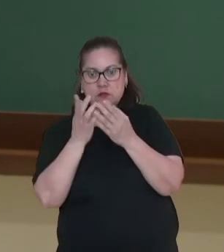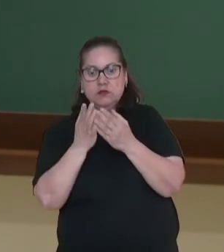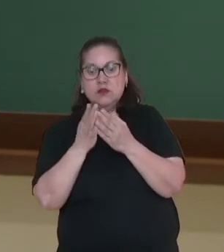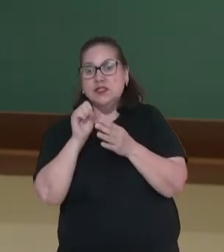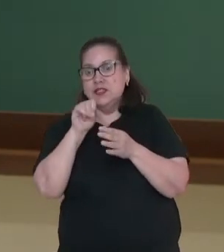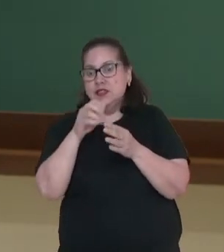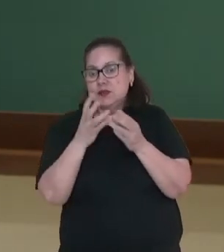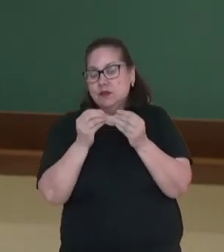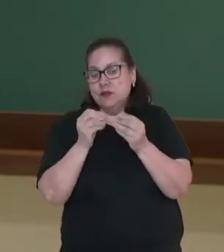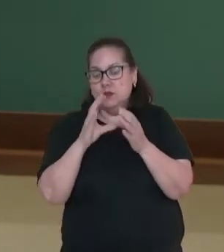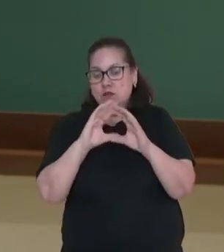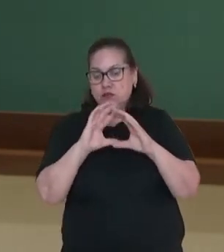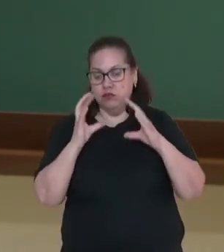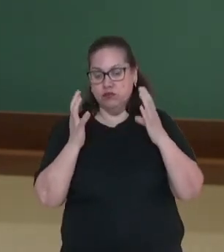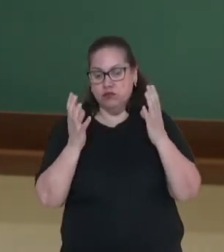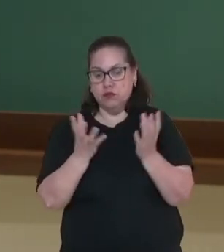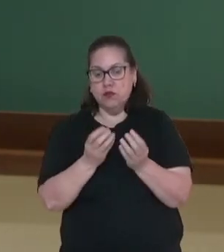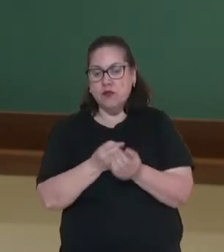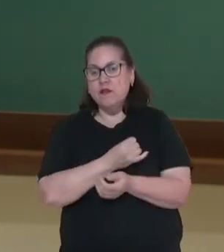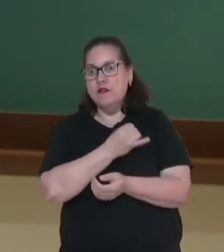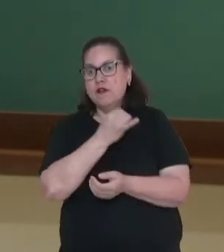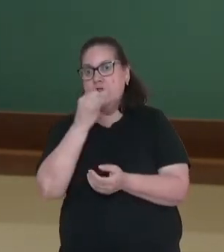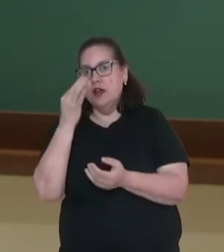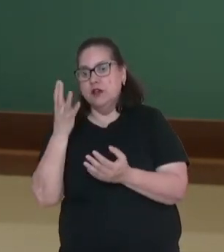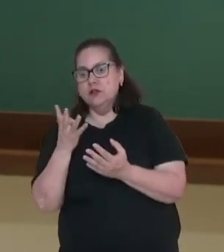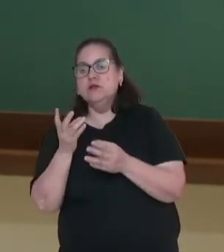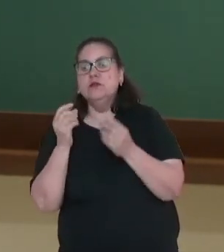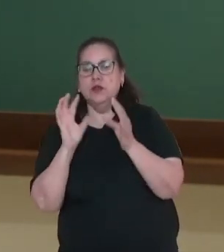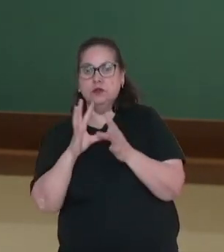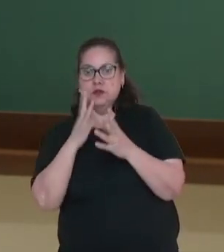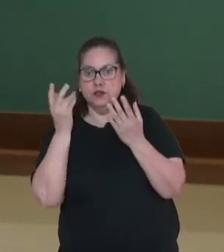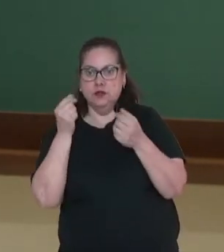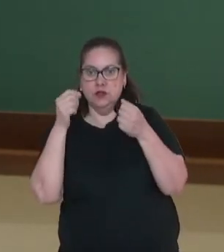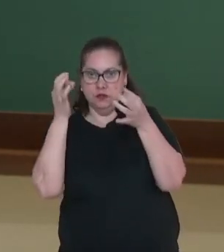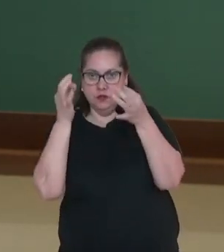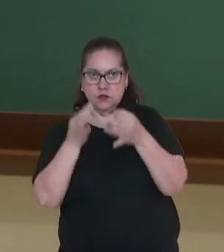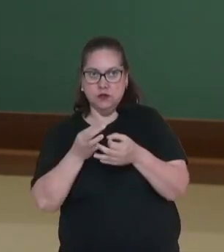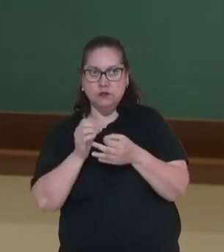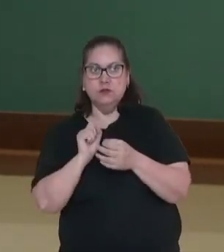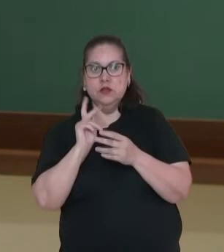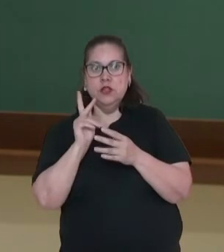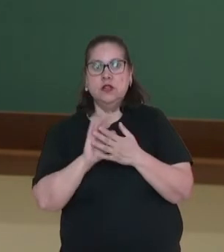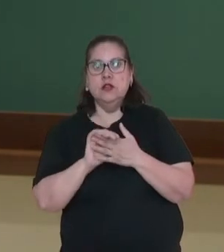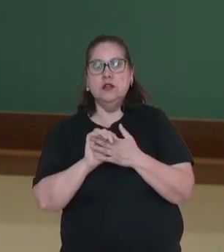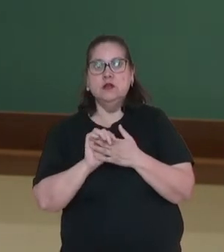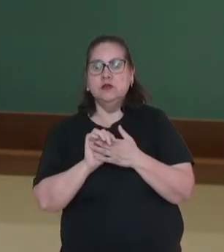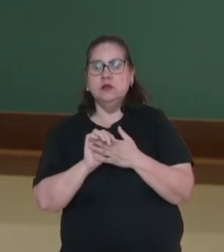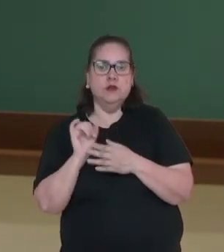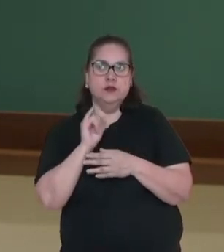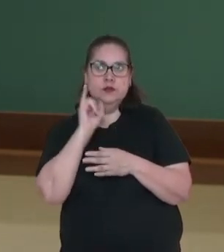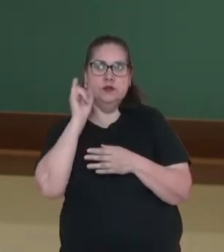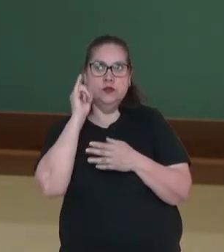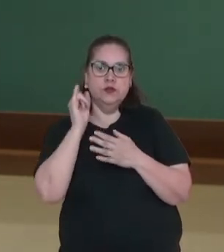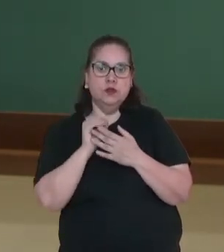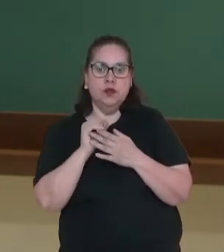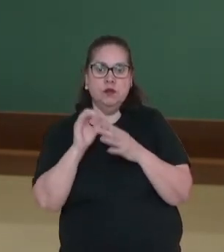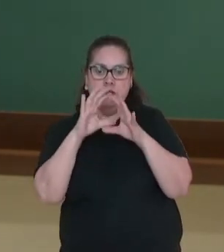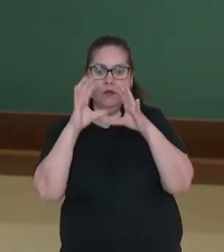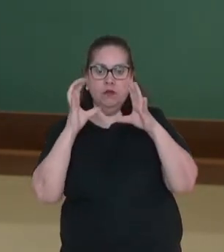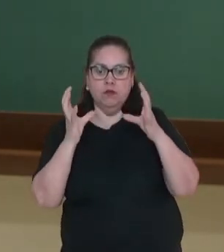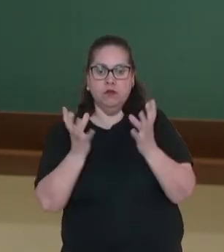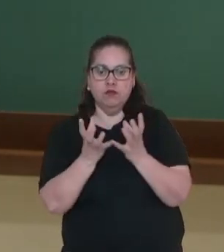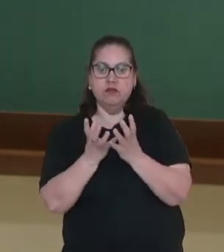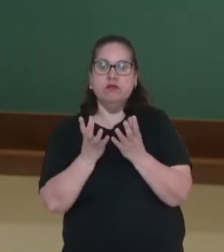tiver bastante pinhões, são vários óvulos que foram fecundados, ok? É quase impossível que uma pinha inteira